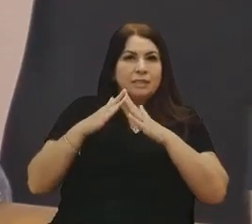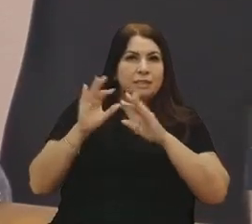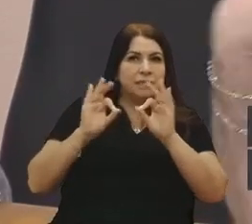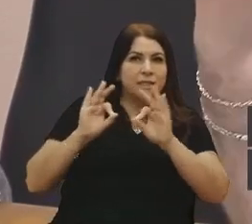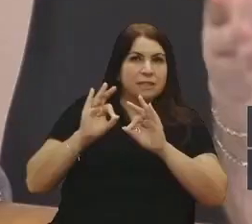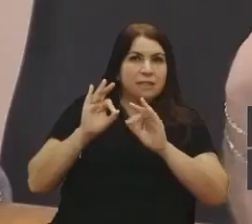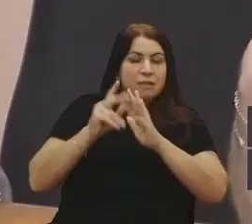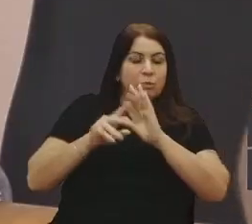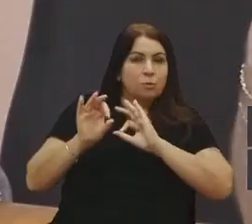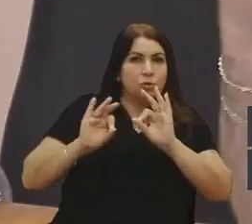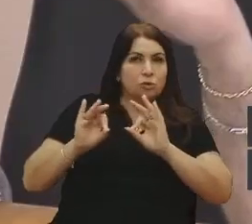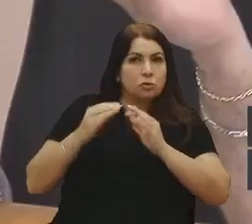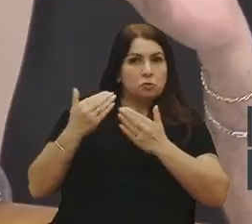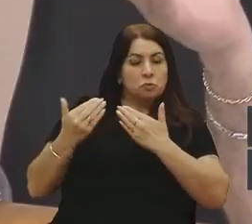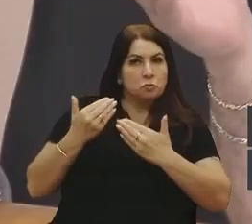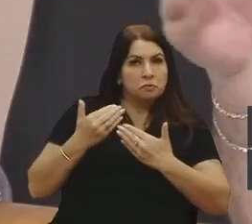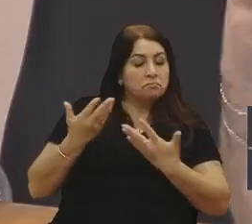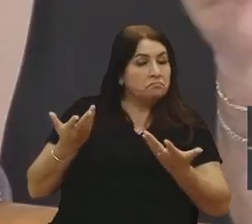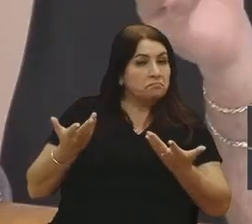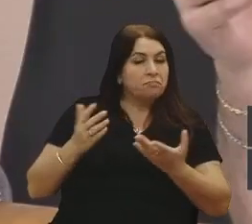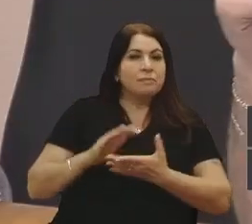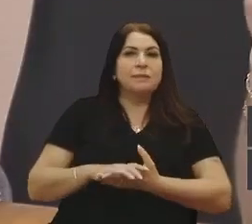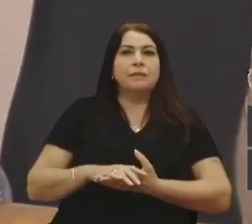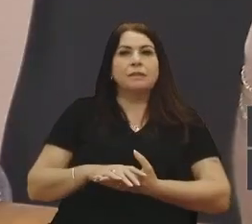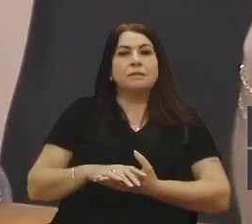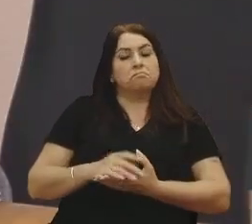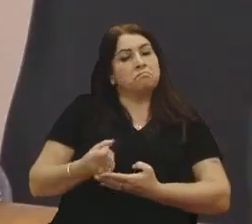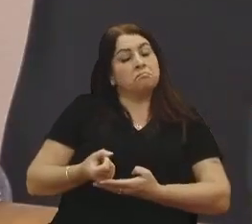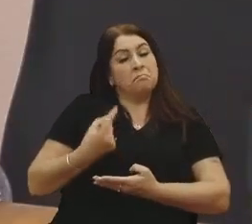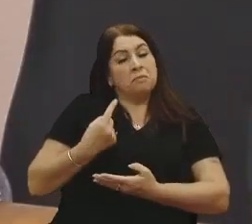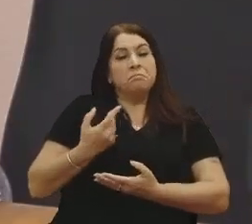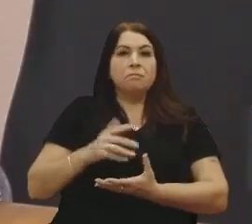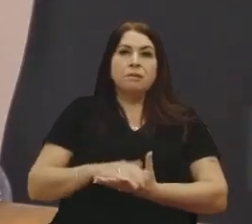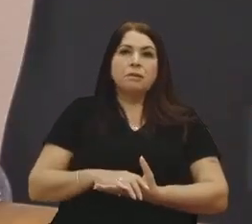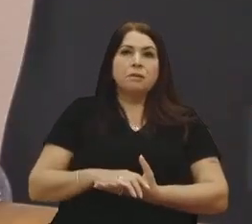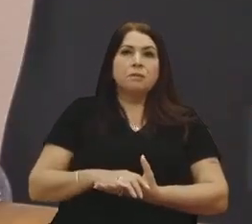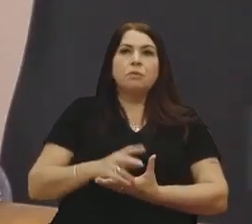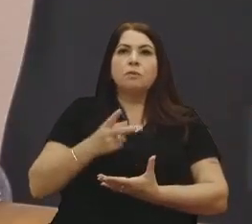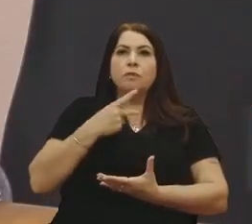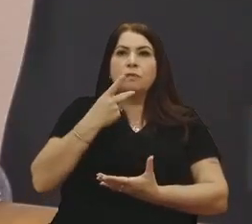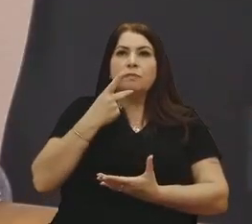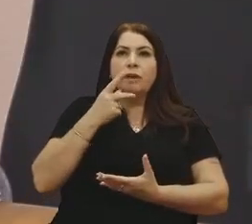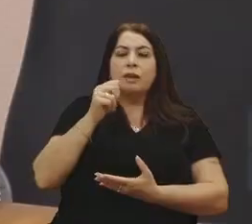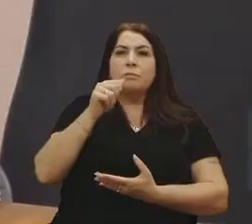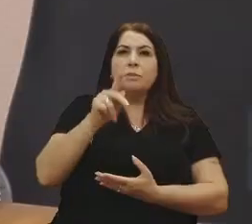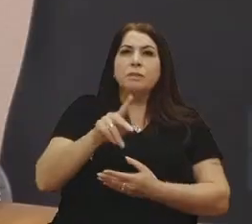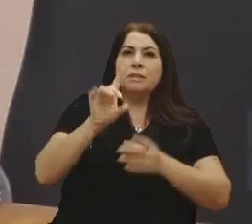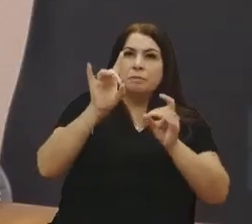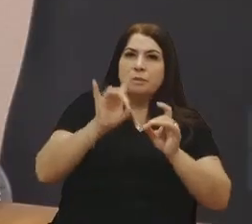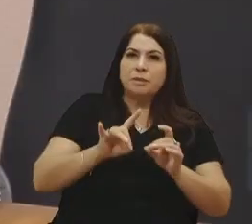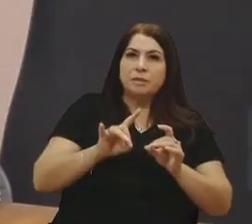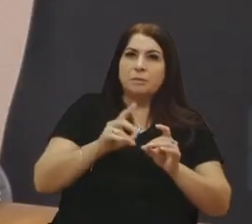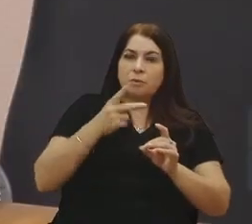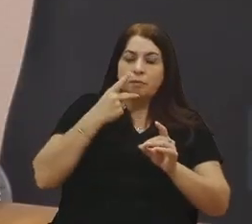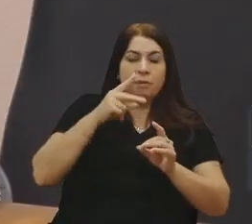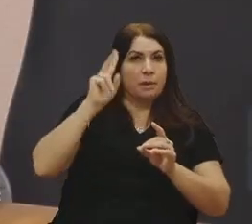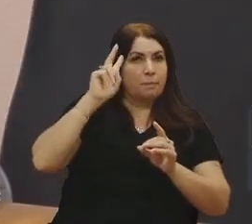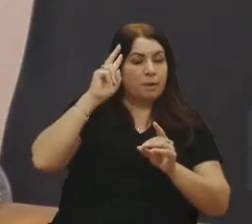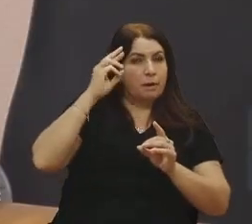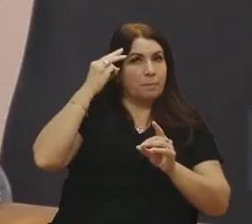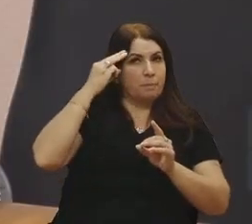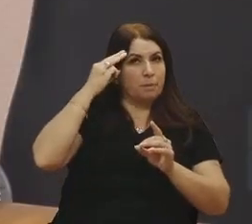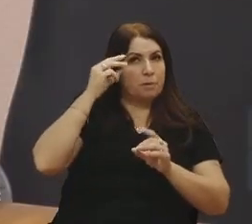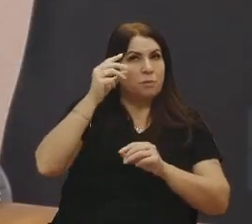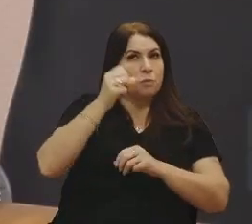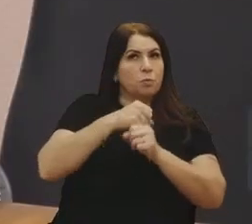projeto? Tirar as dúvidas, sanar as dúvidas? Muito me estranha, né? Quando falam aposentadoria especial, só para refrescar a memória aqui, no ano